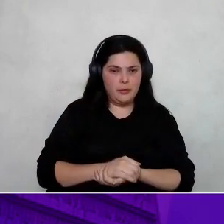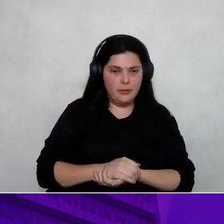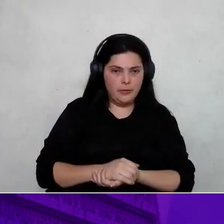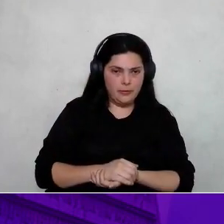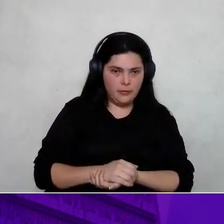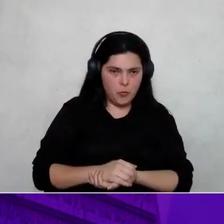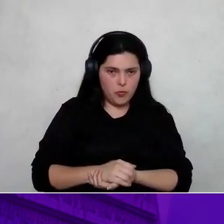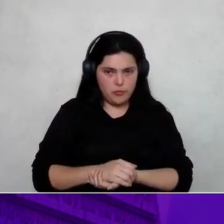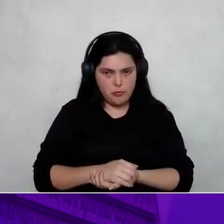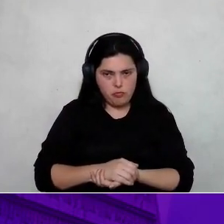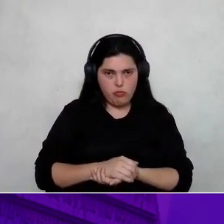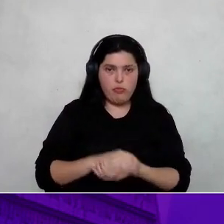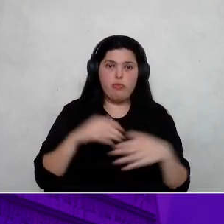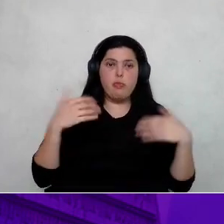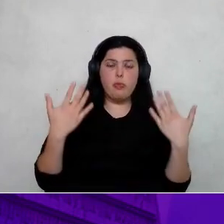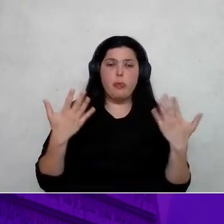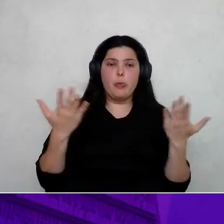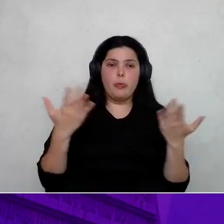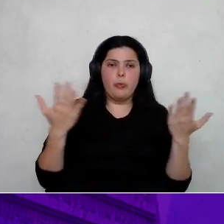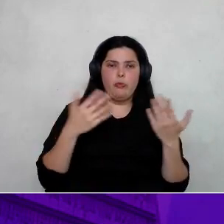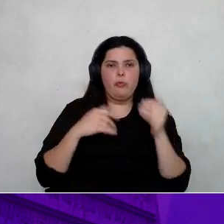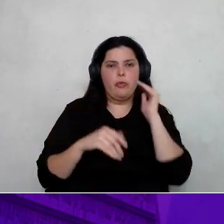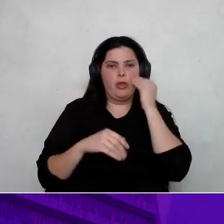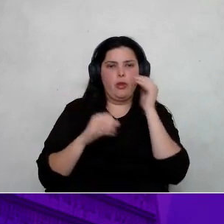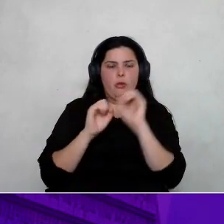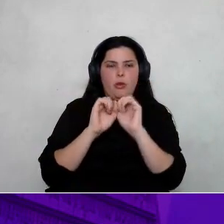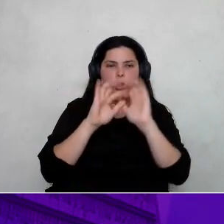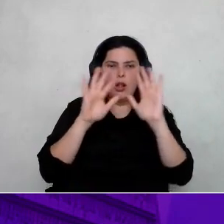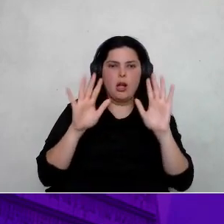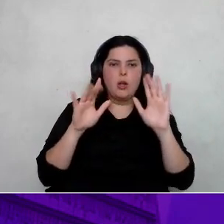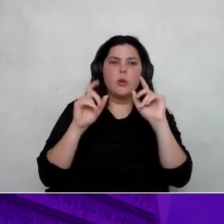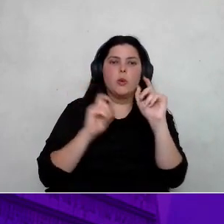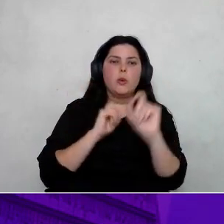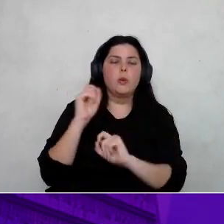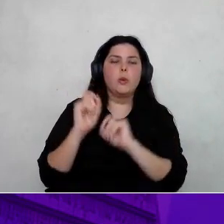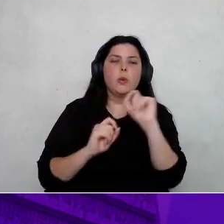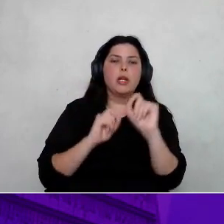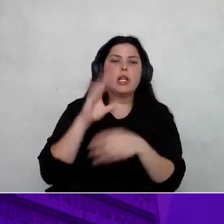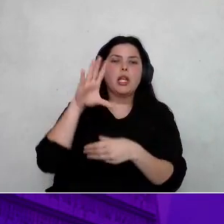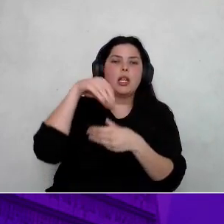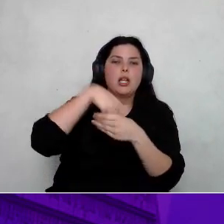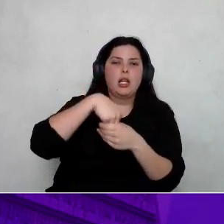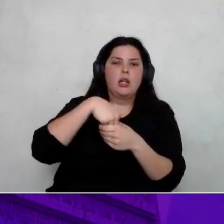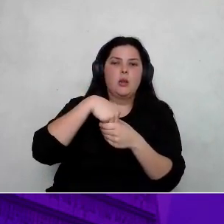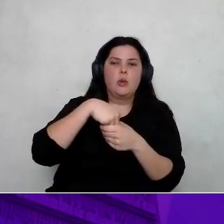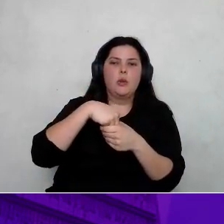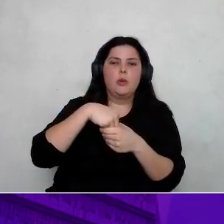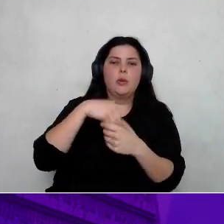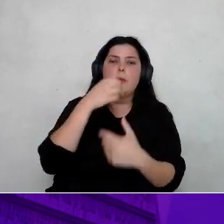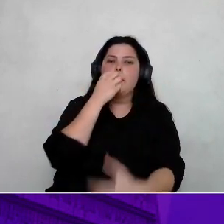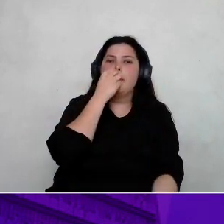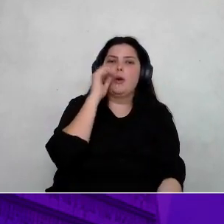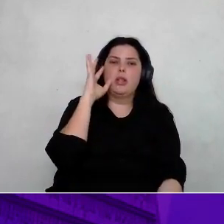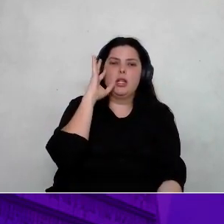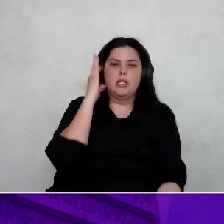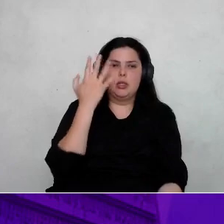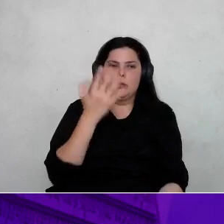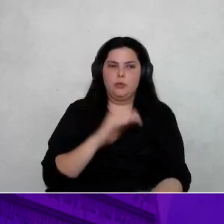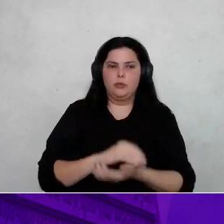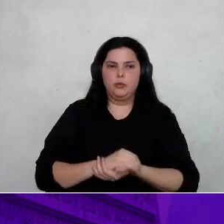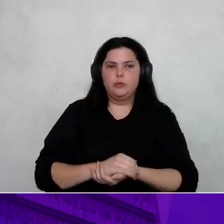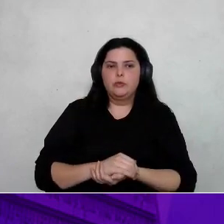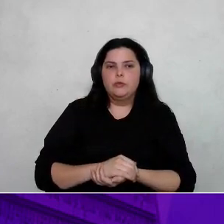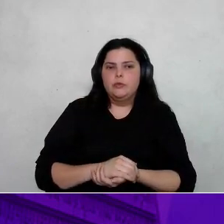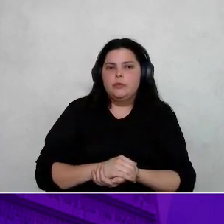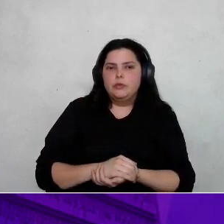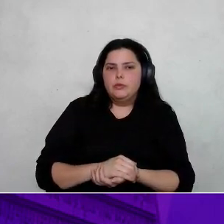Muito bem, então a gente já entendeu o que compõe uma boa decisão. Como que a gente consegue